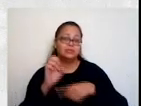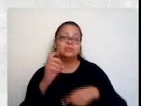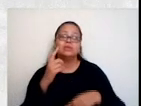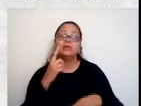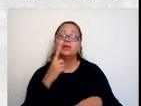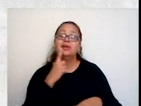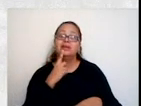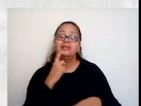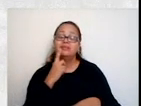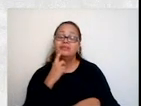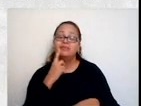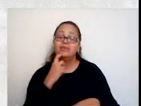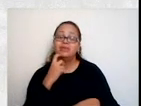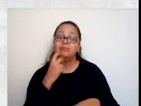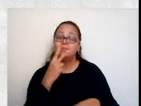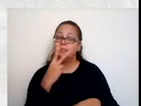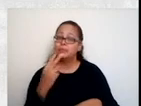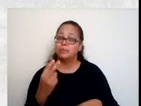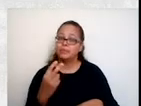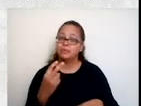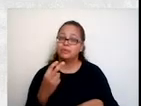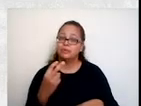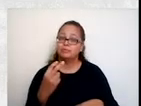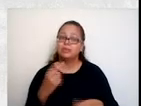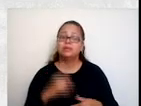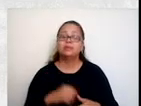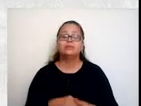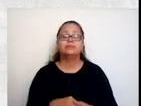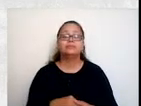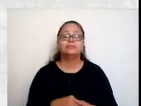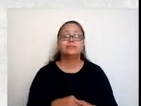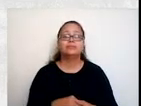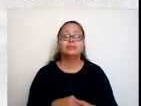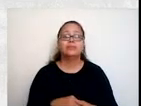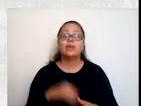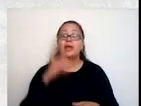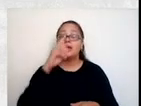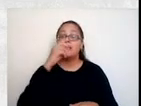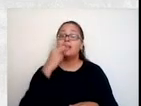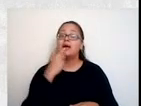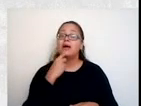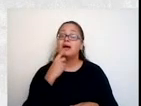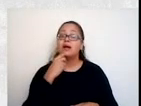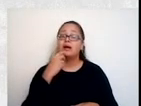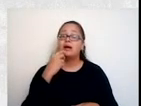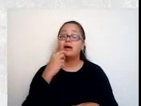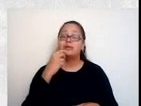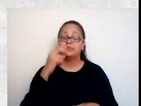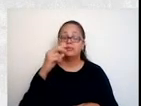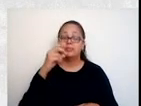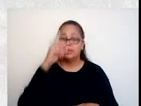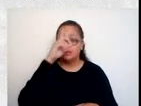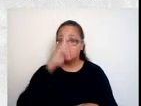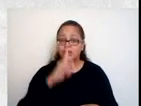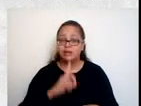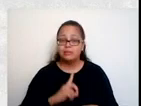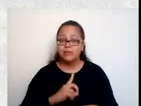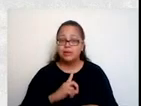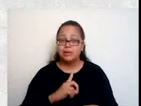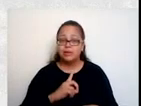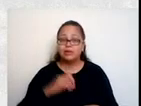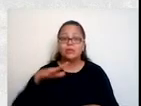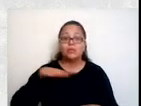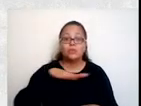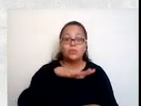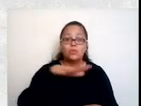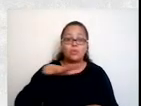em vermelho, vou assinalar com outra cor, né, vou assinalar em amarelo, essa outra região é a